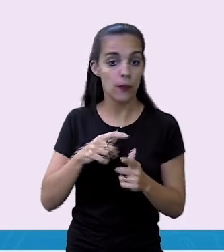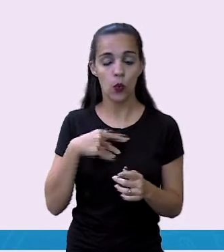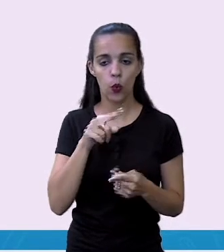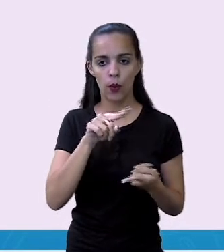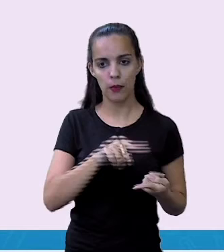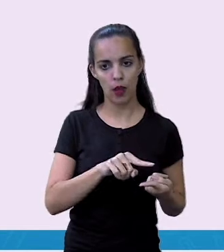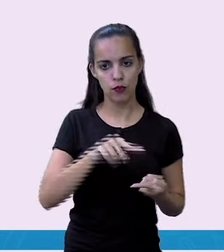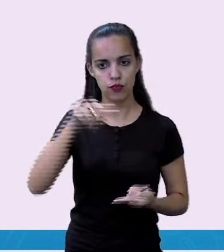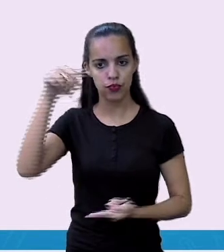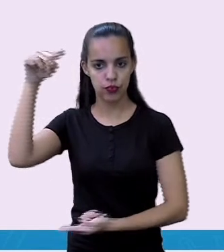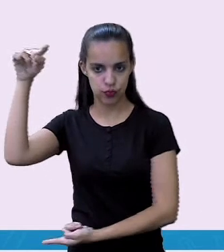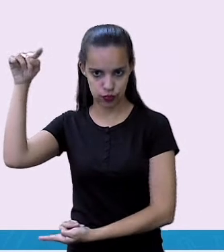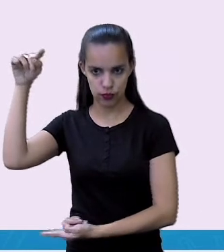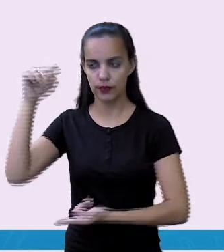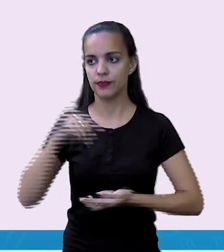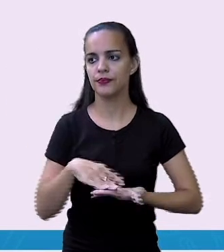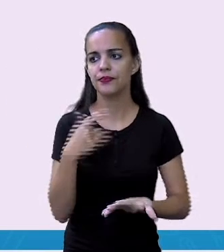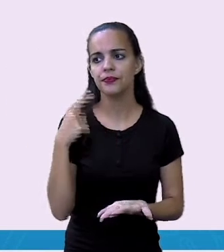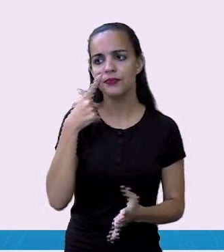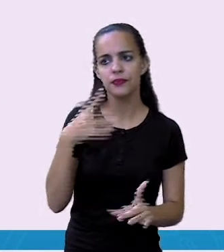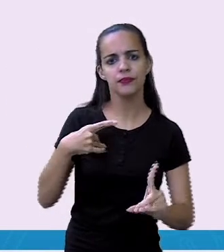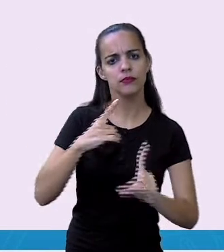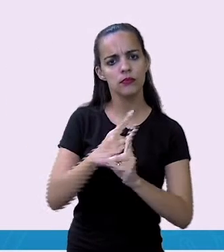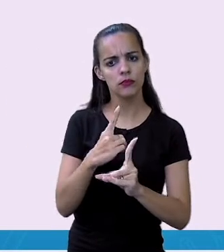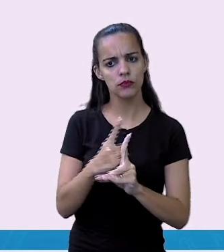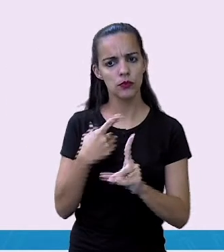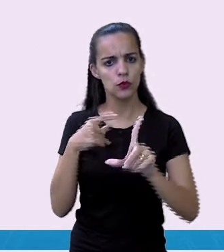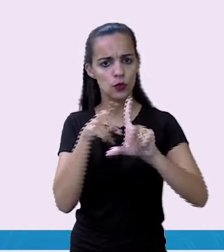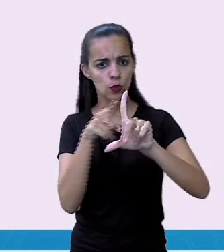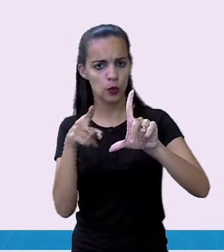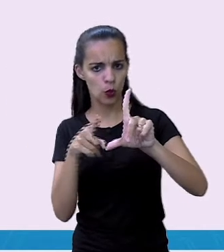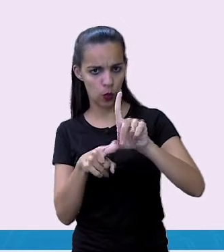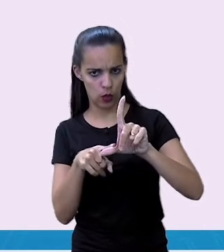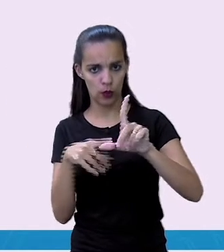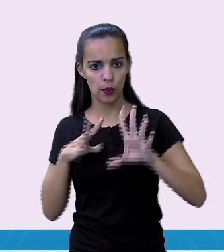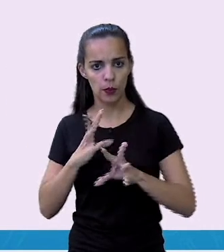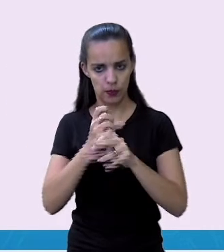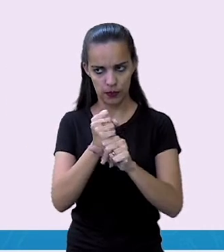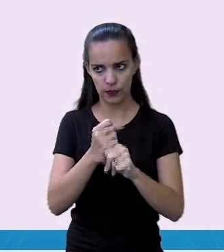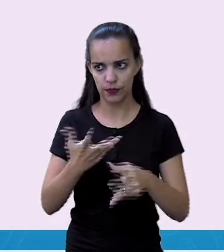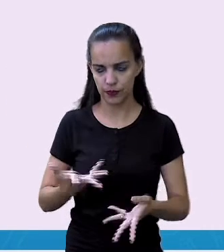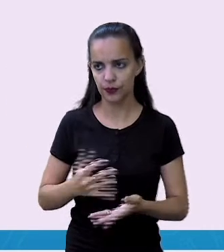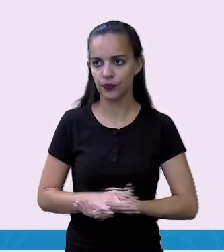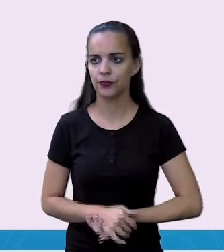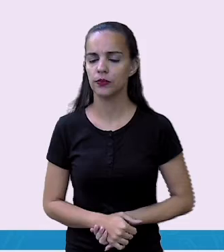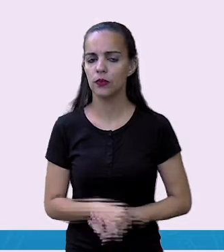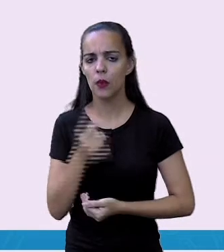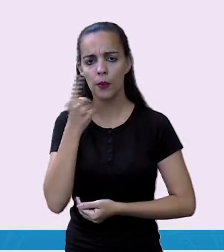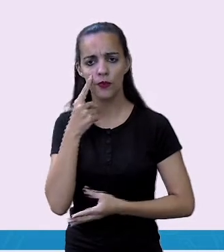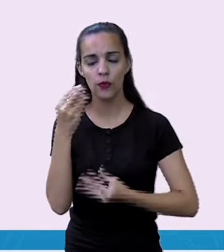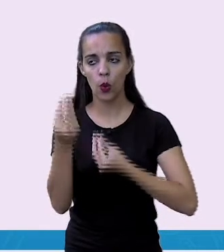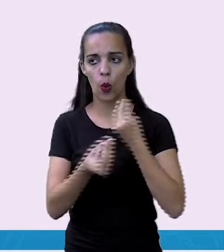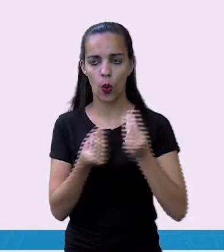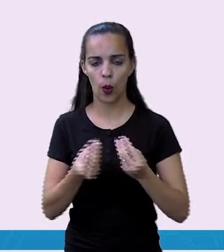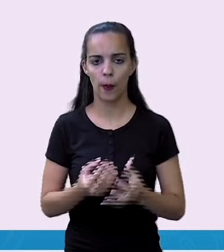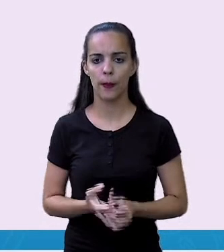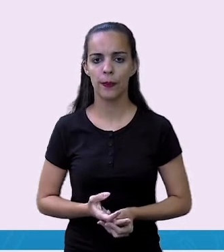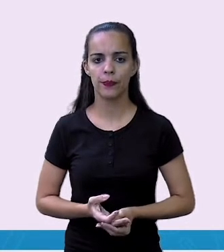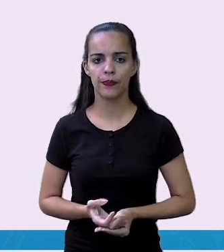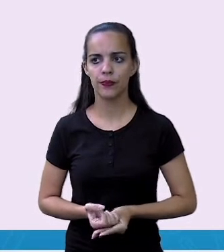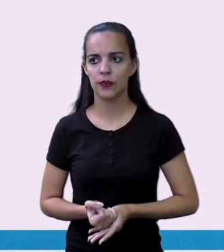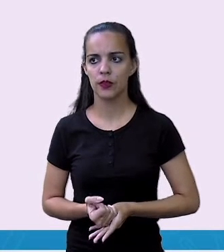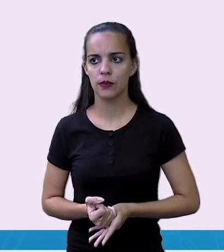proporcionais. Nós estamos trabalhando com a semelhança de triângulos. Olha só, vamos encontrar